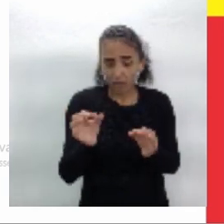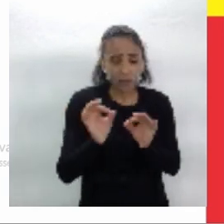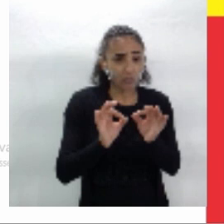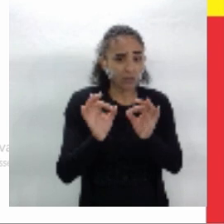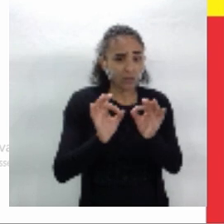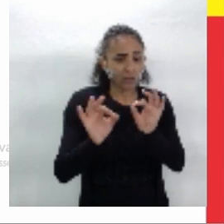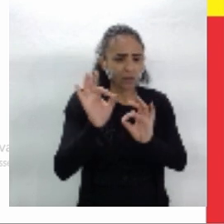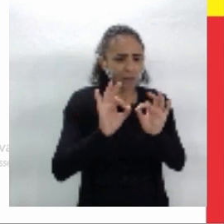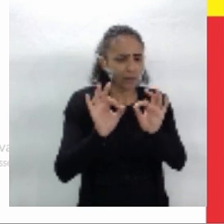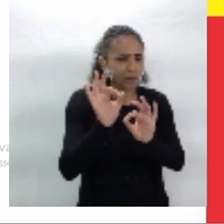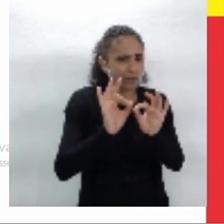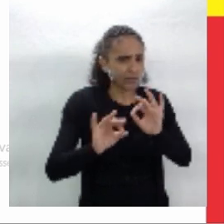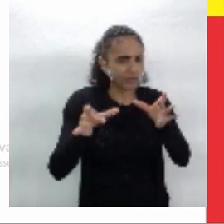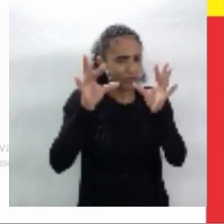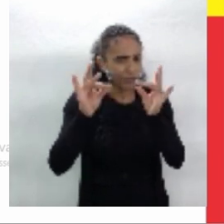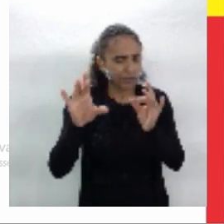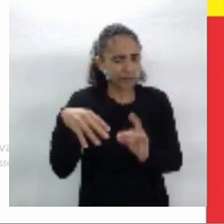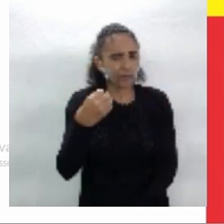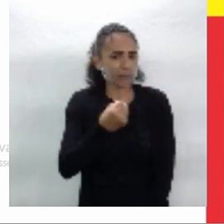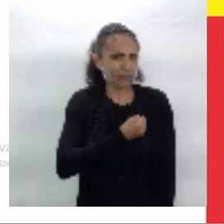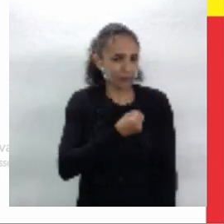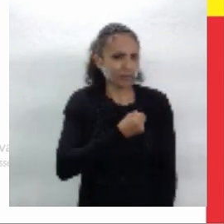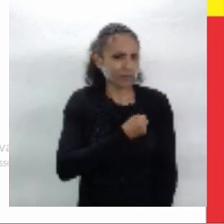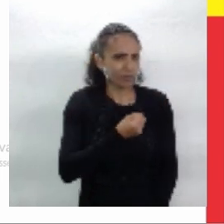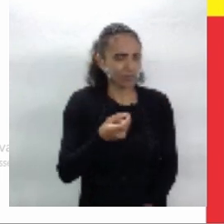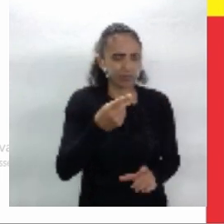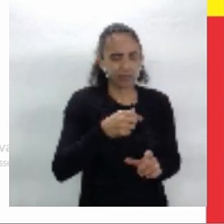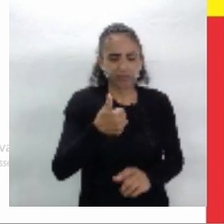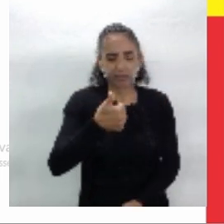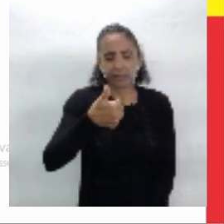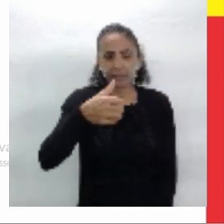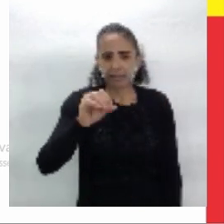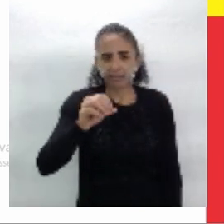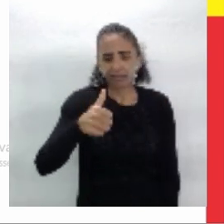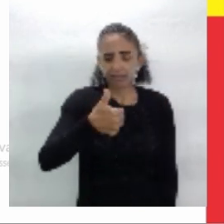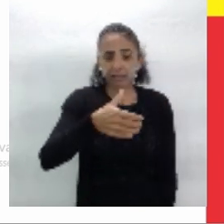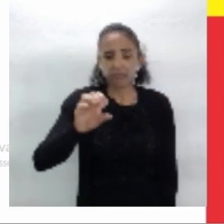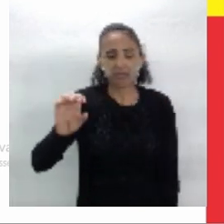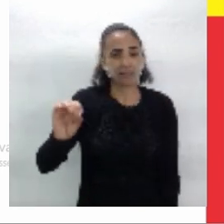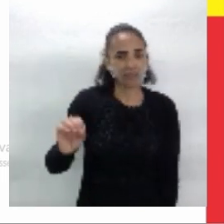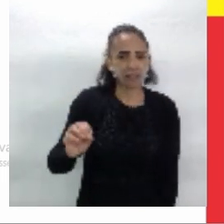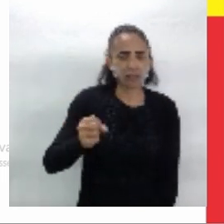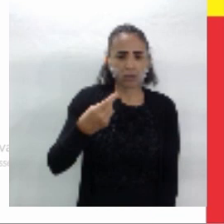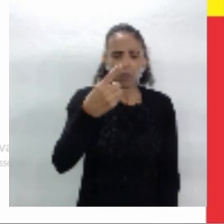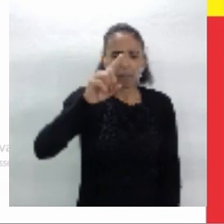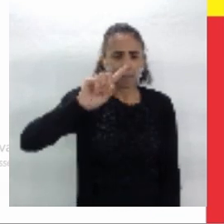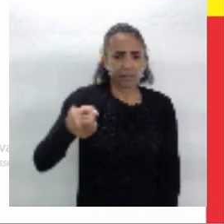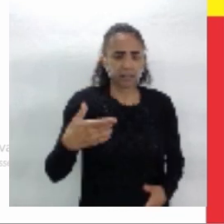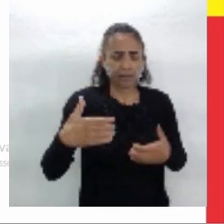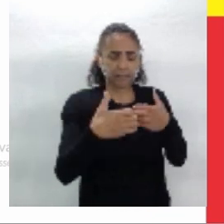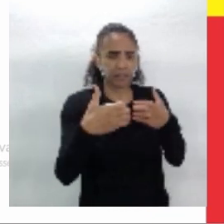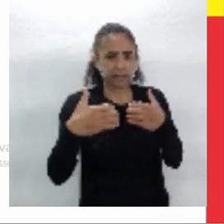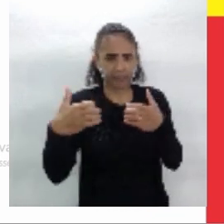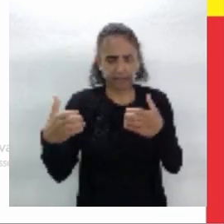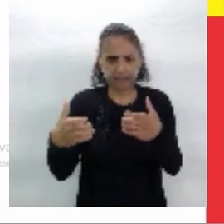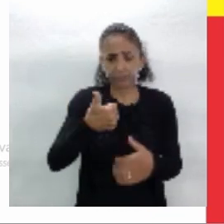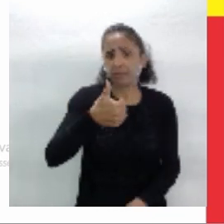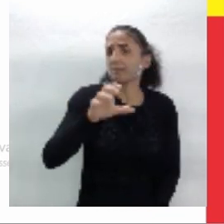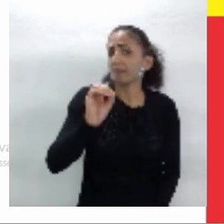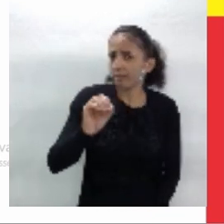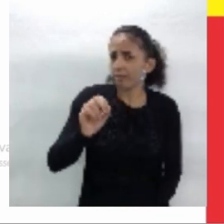o arredondamento dos números dados para dezena, centena ou milhar mais próximo. Então,